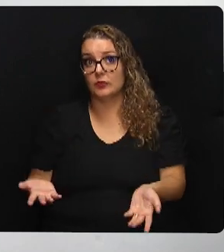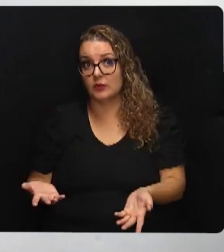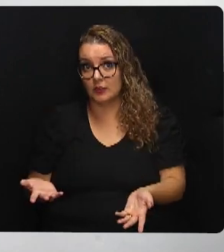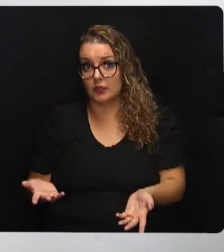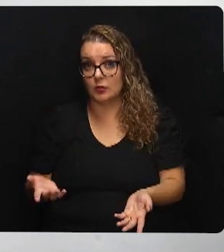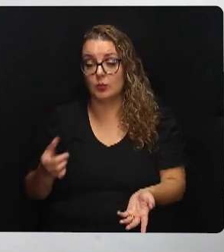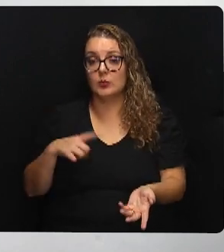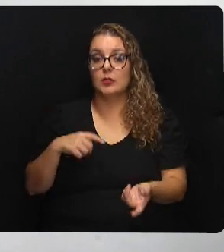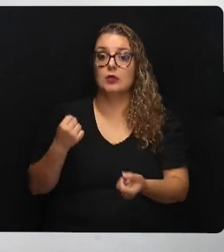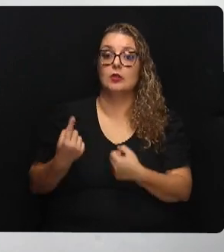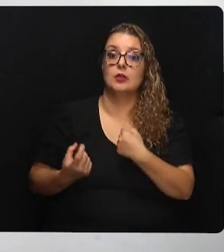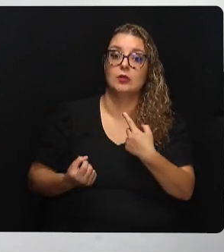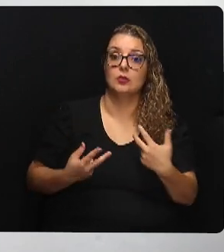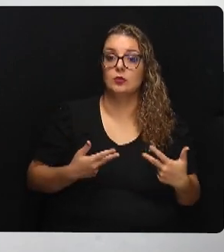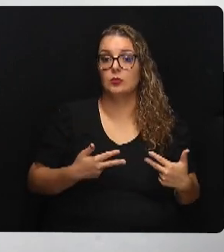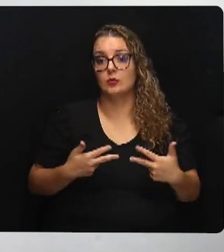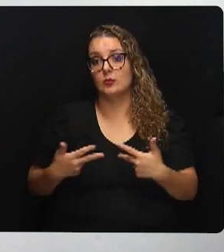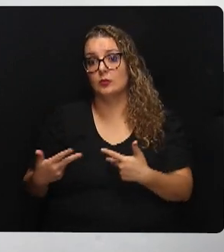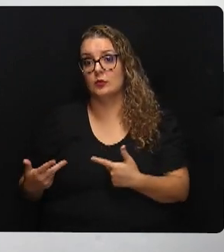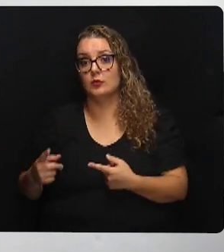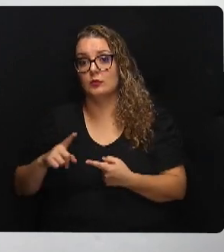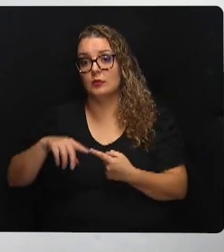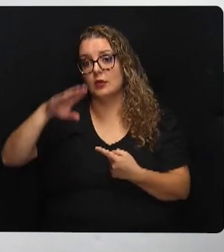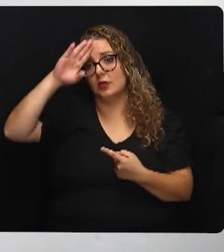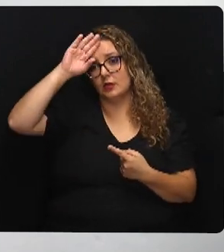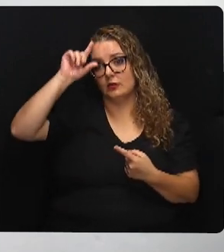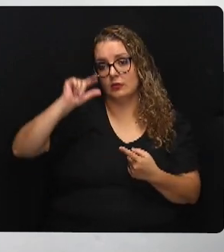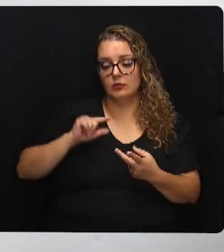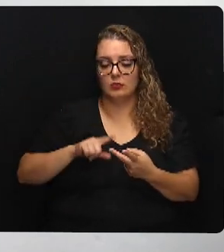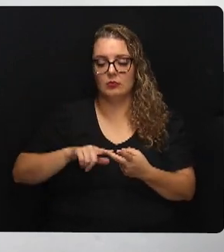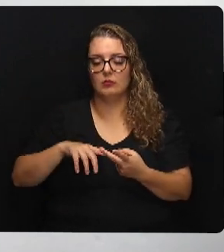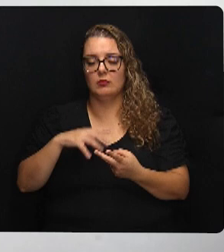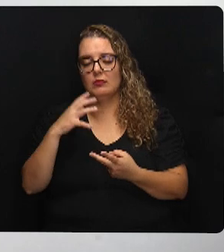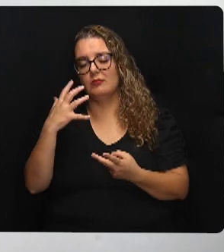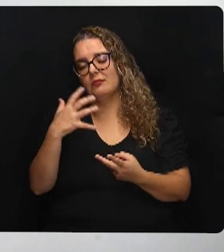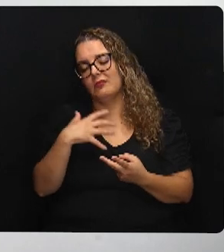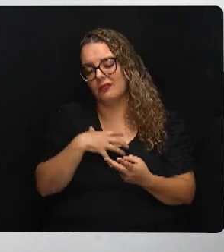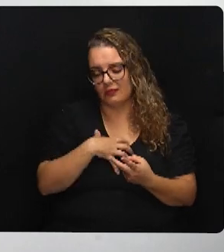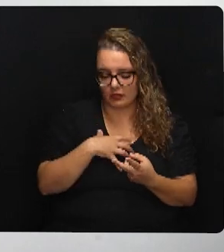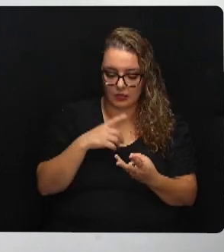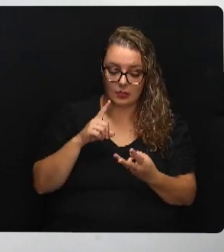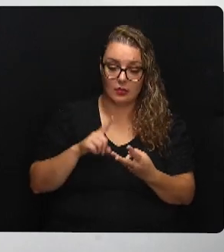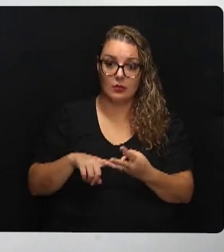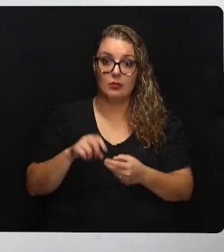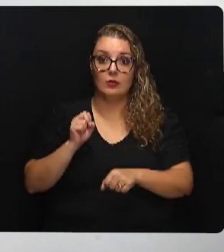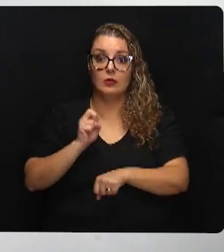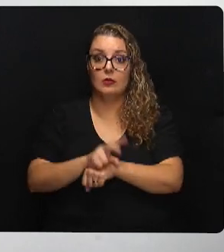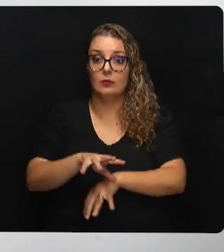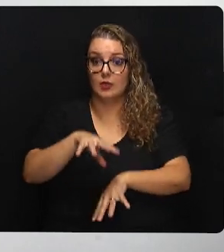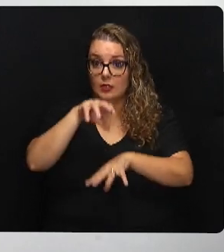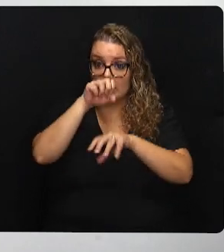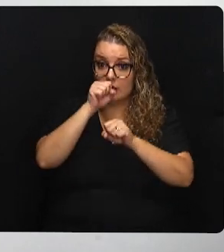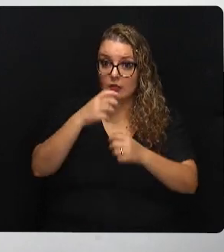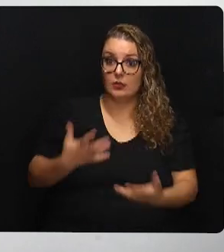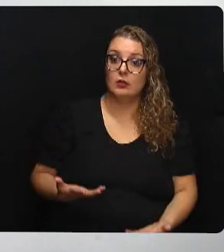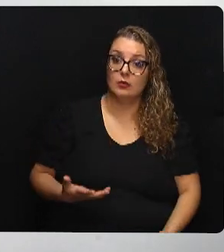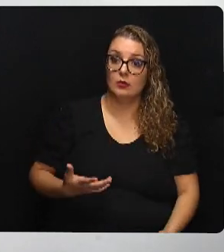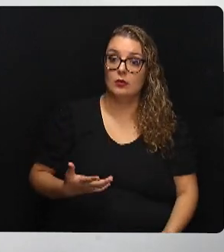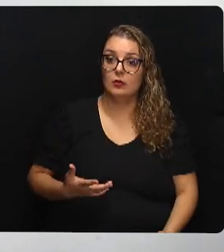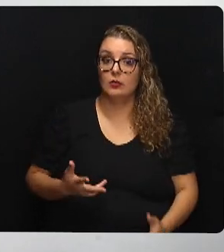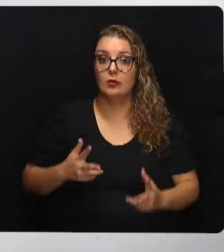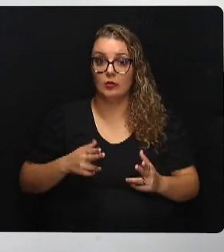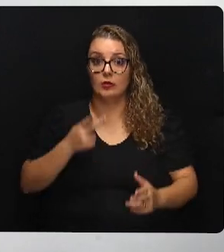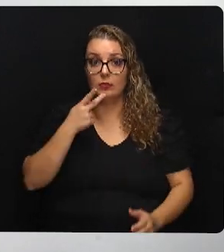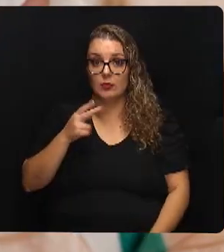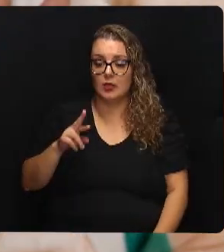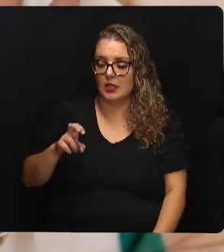Então, elas têm alguns padrões, né? Uma febre baixa, um mal-estar, e podem ser uma virose respiratória,